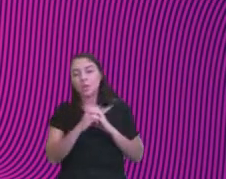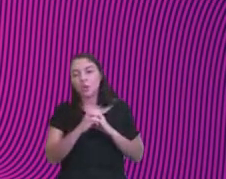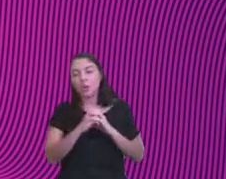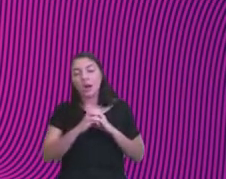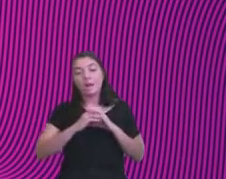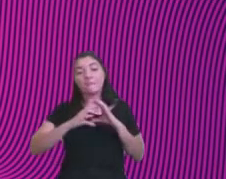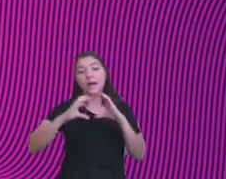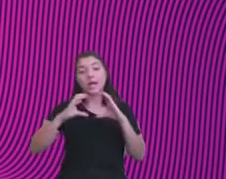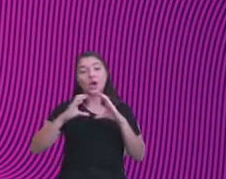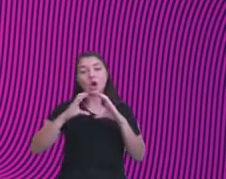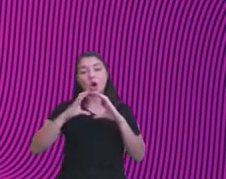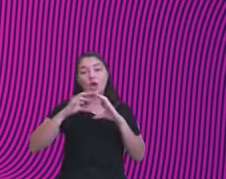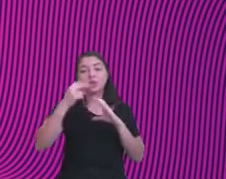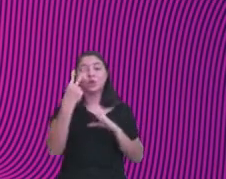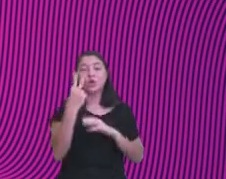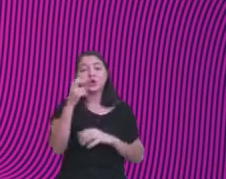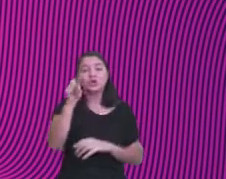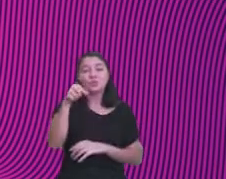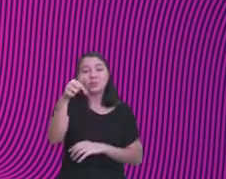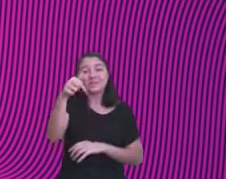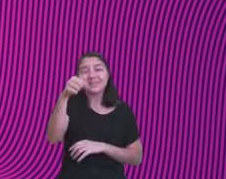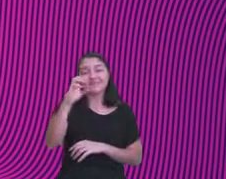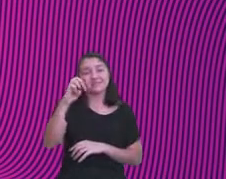tem 2,7 centímetros.